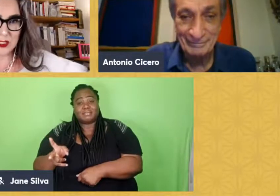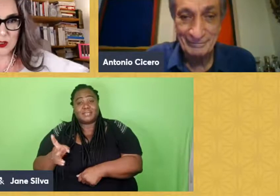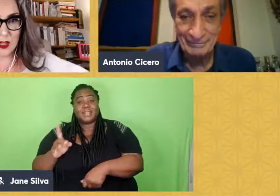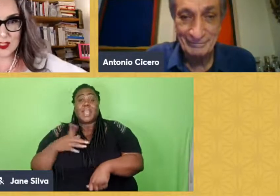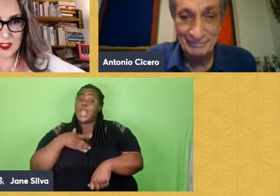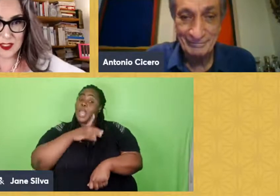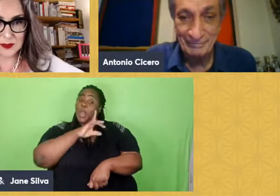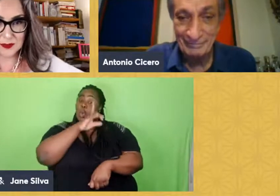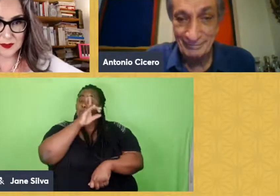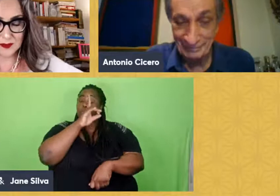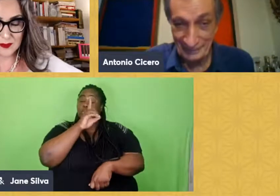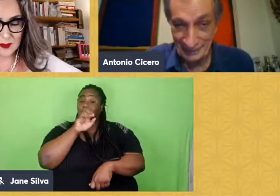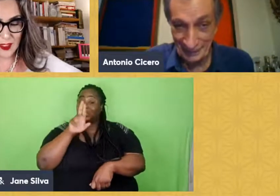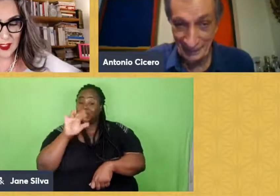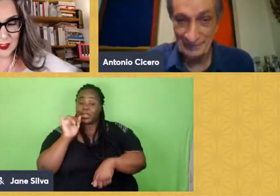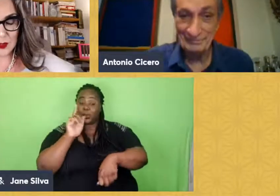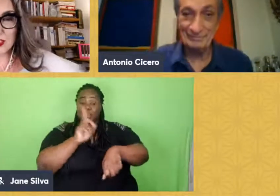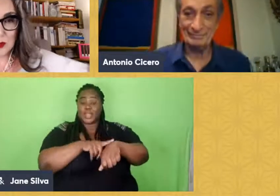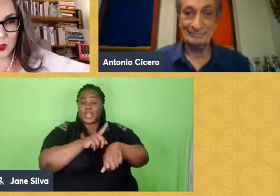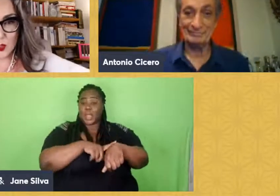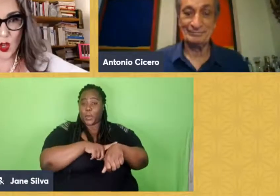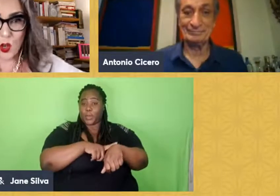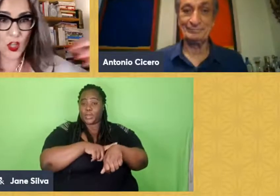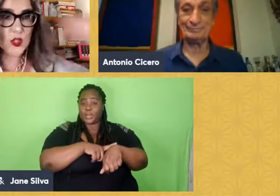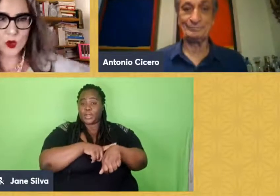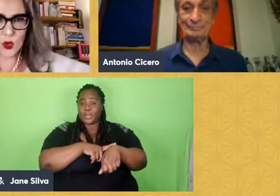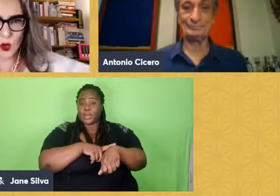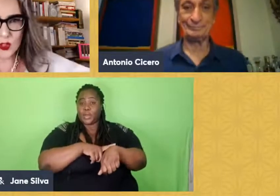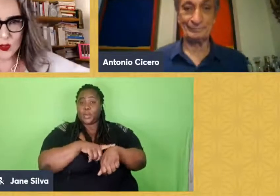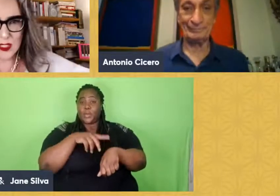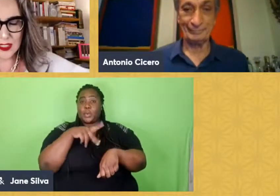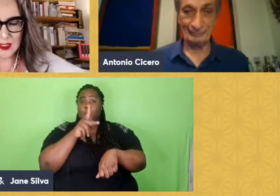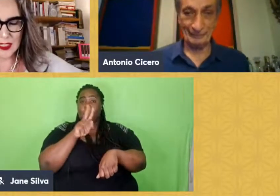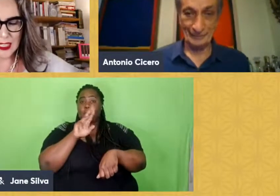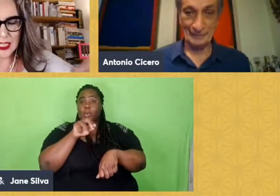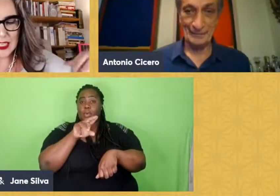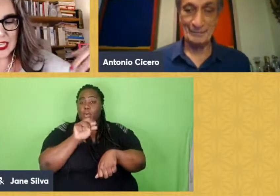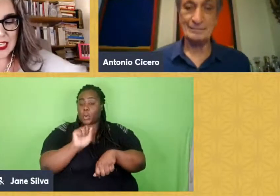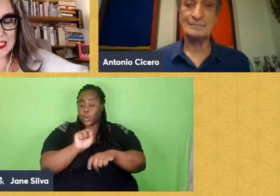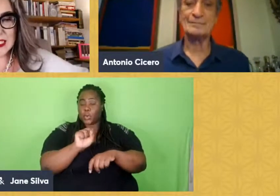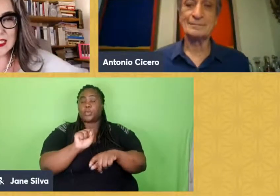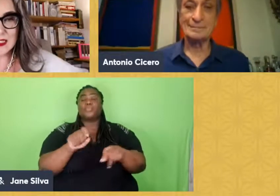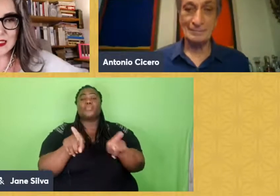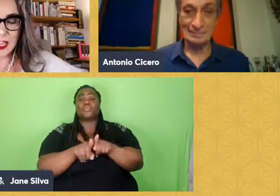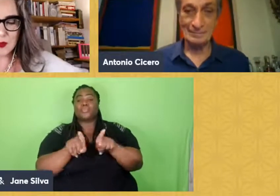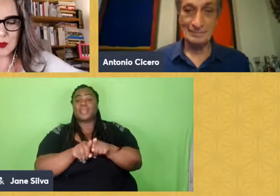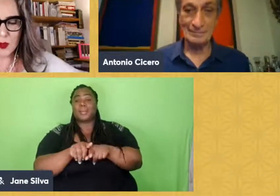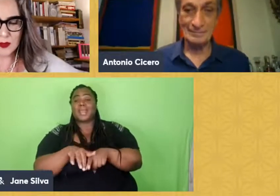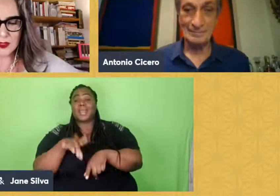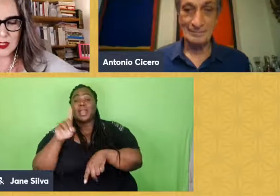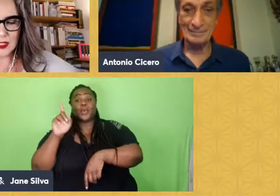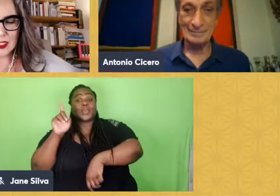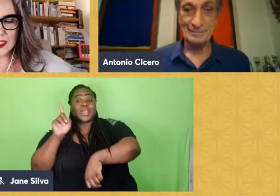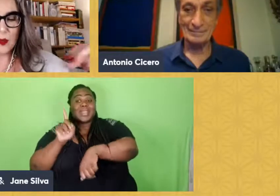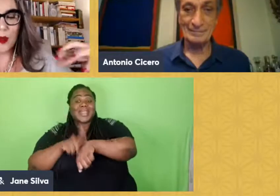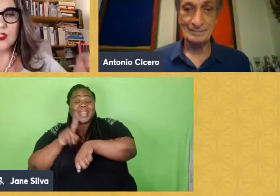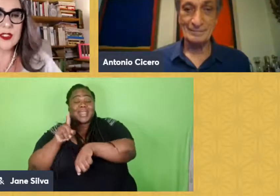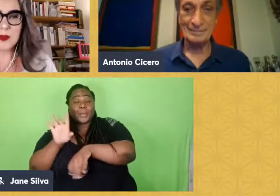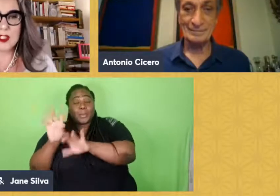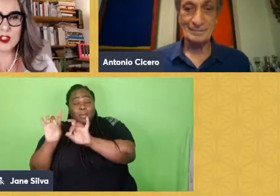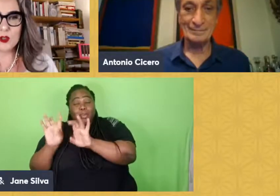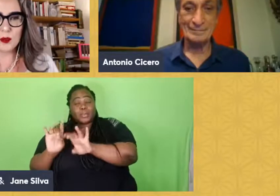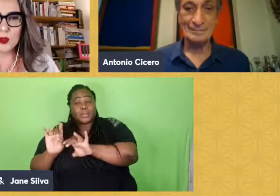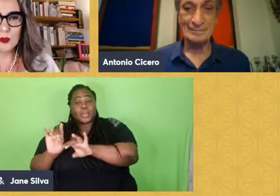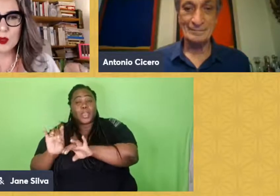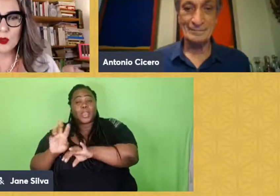tempo das horas, o tempo cronológico, Cronos, né? E esse tempo que não pode